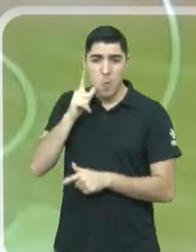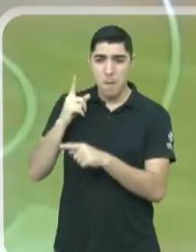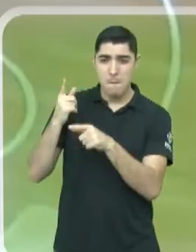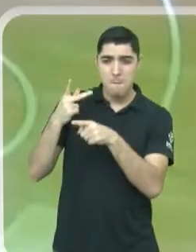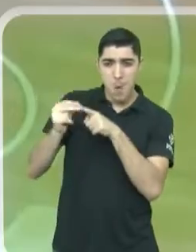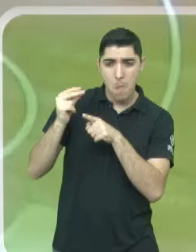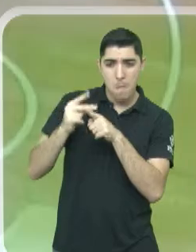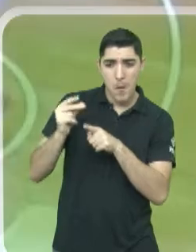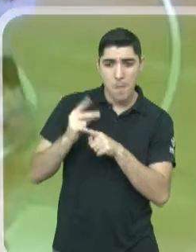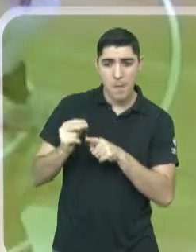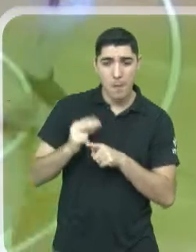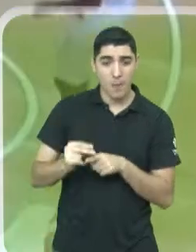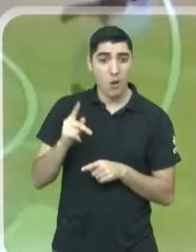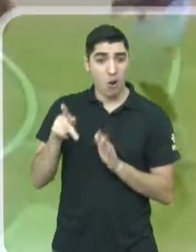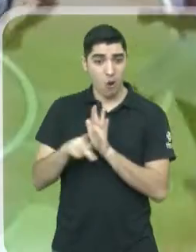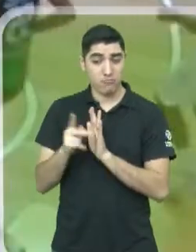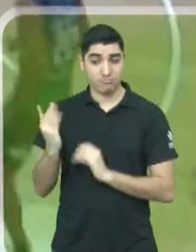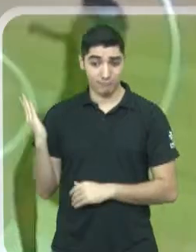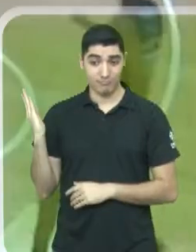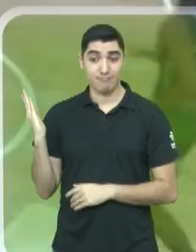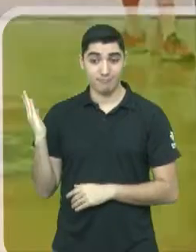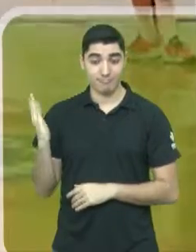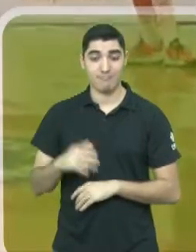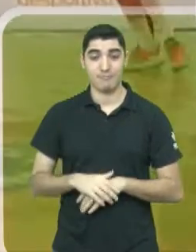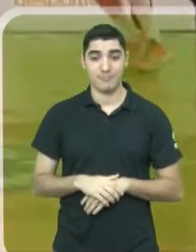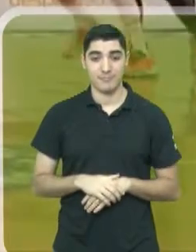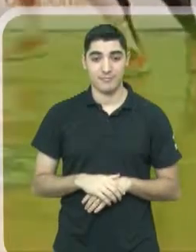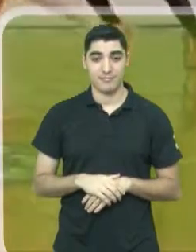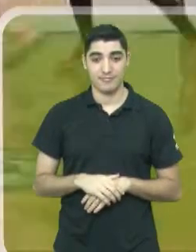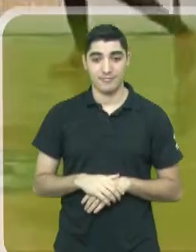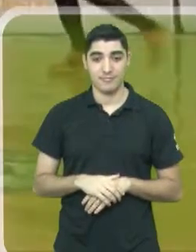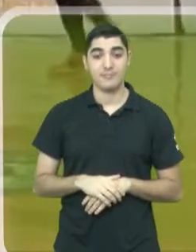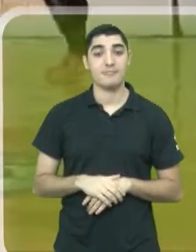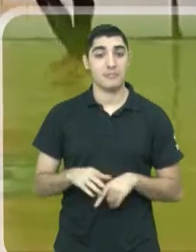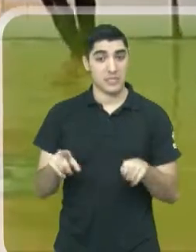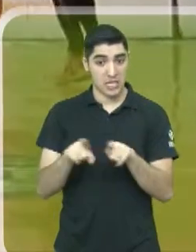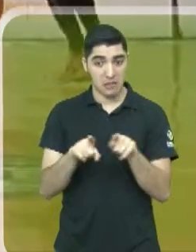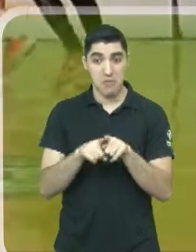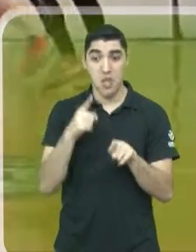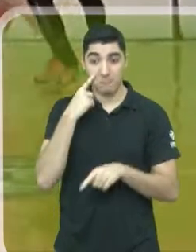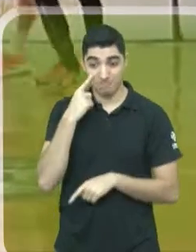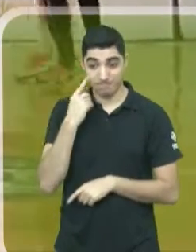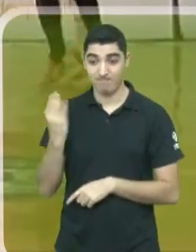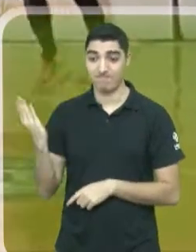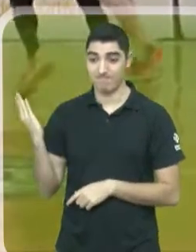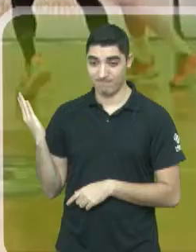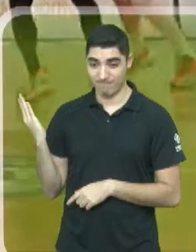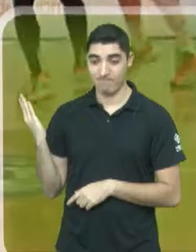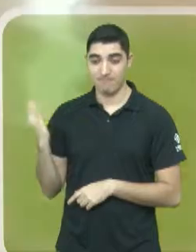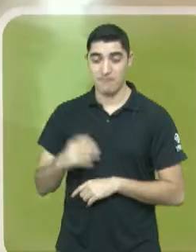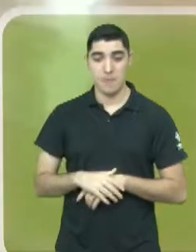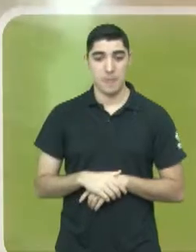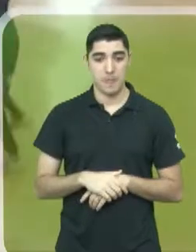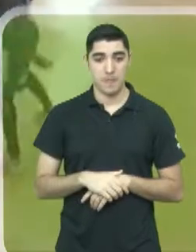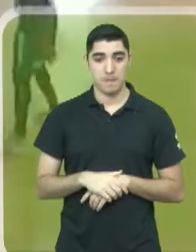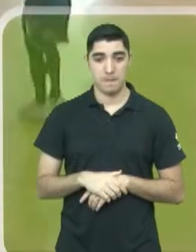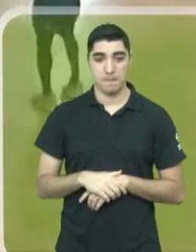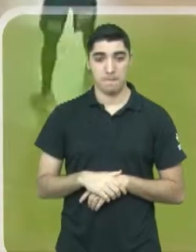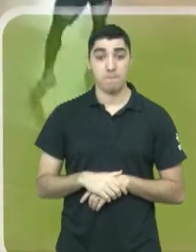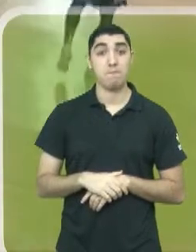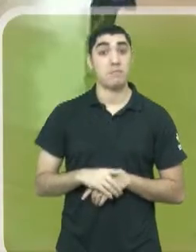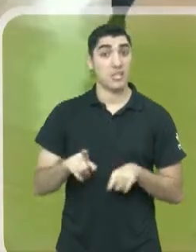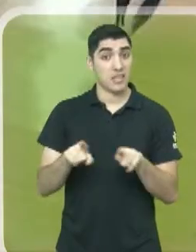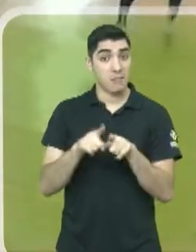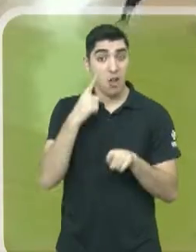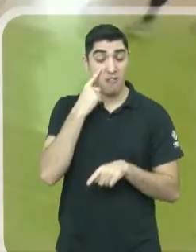com cestas da zona morta de Felipe, nessa infiltração com bandeja do experiente Alex e ainda nessa